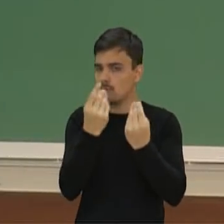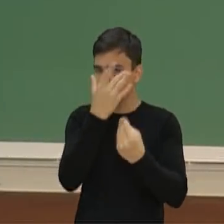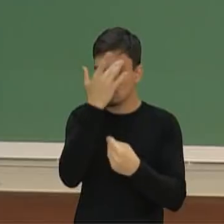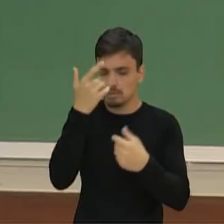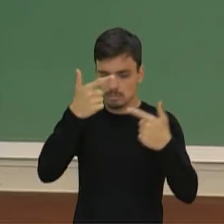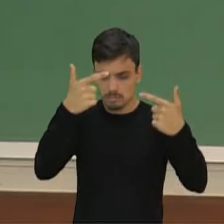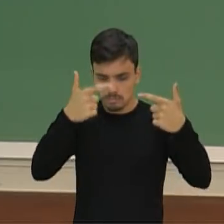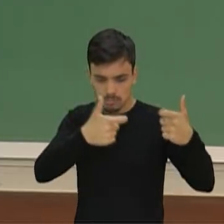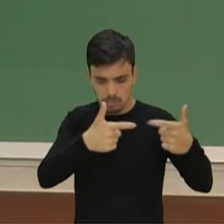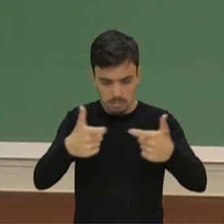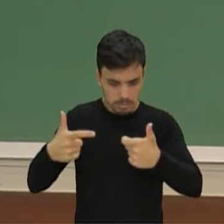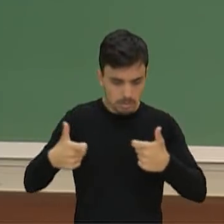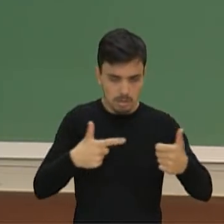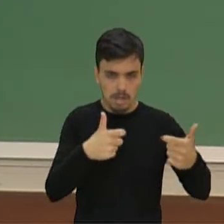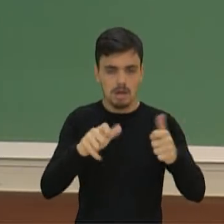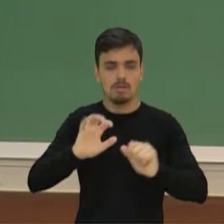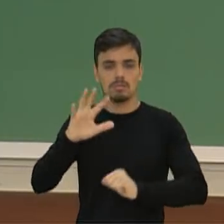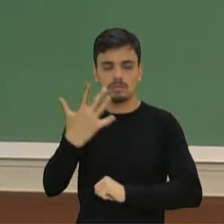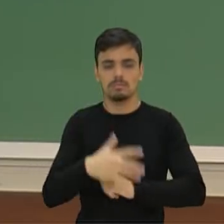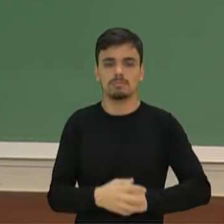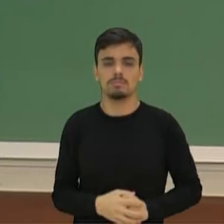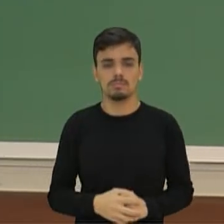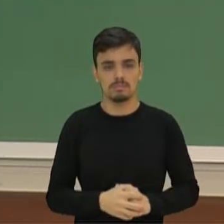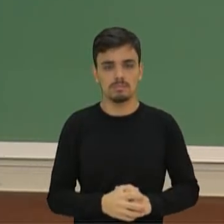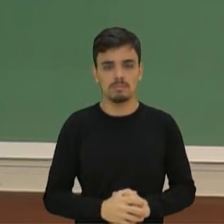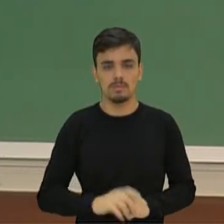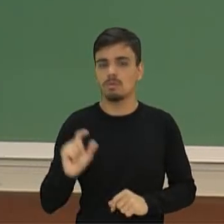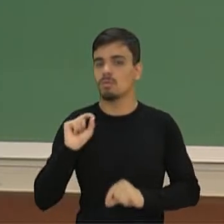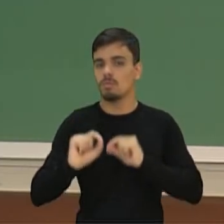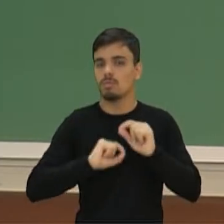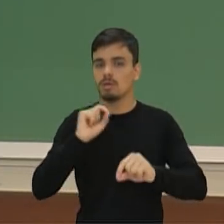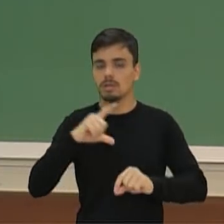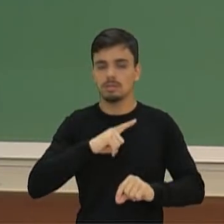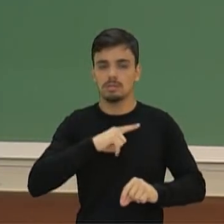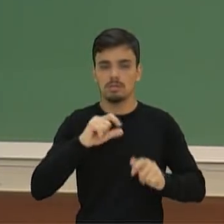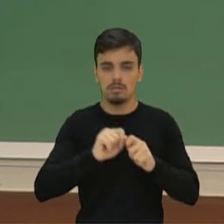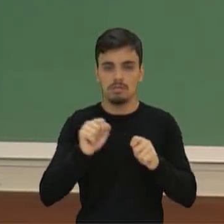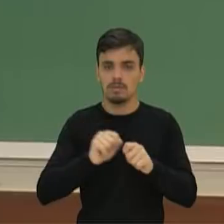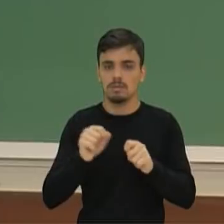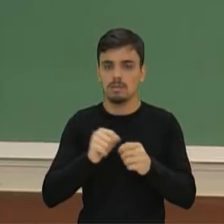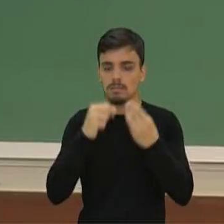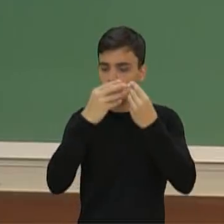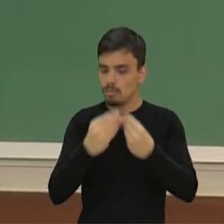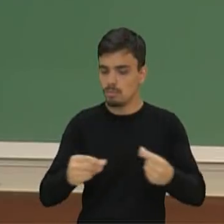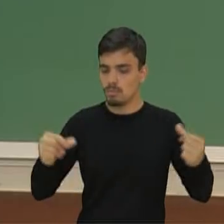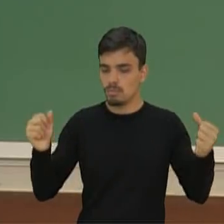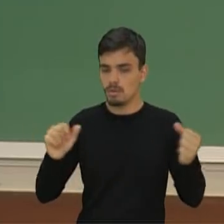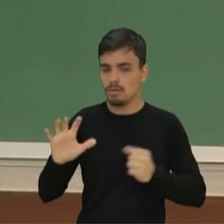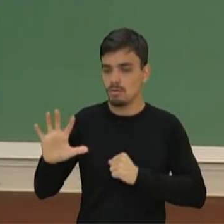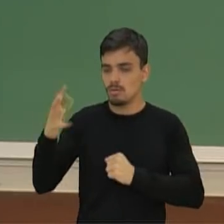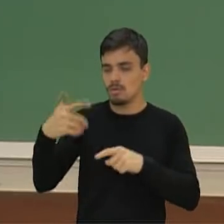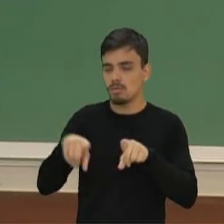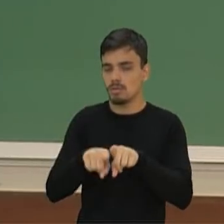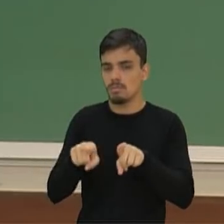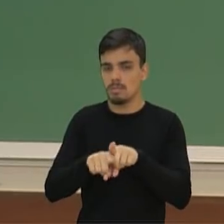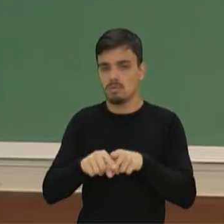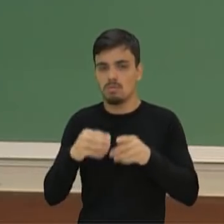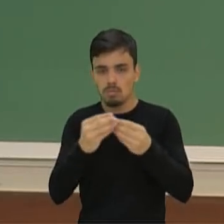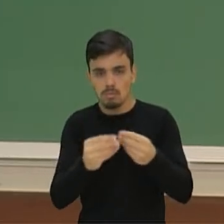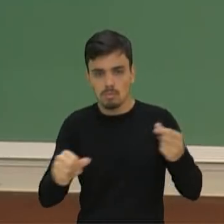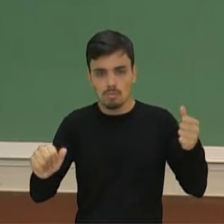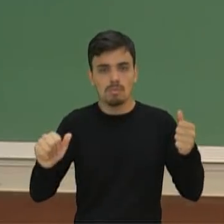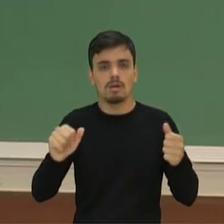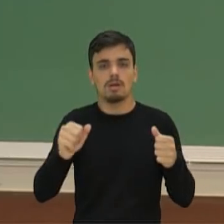tinham ferimentos extremamente graves. E aí o que você tinha que fazer para minimizar a situação ou para procurar curar as pessoas?